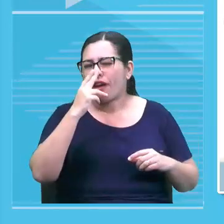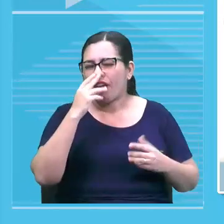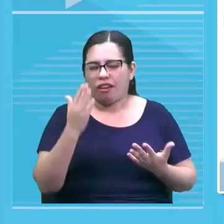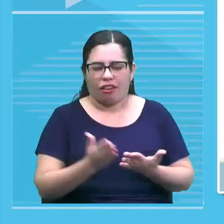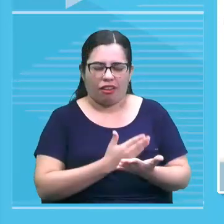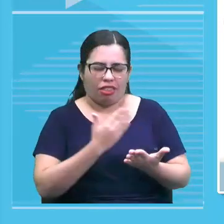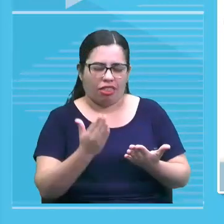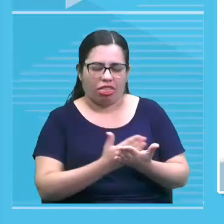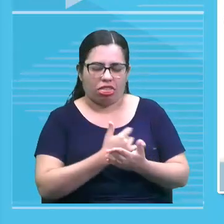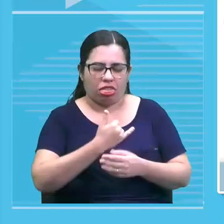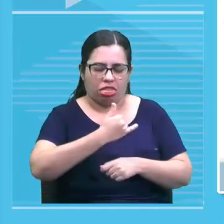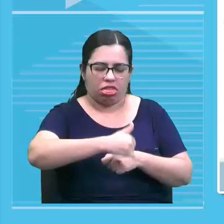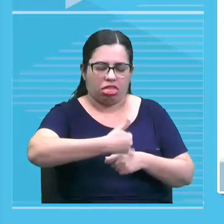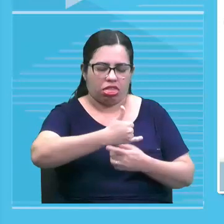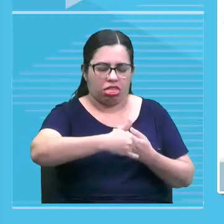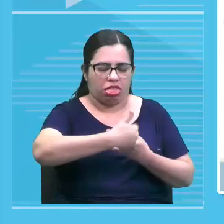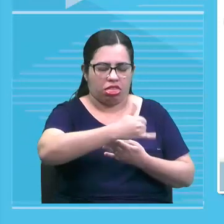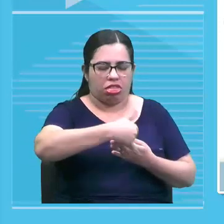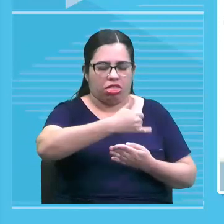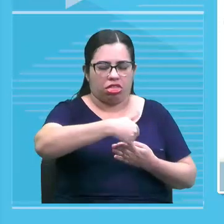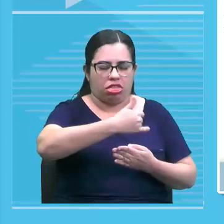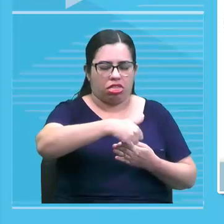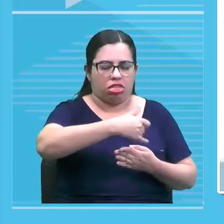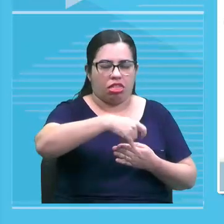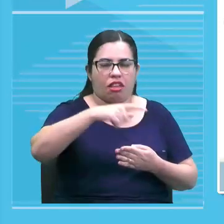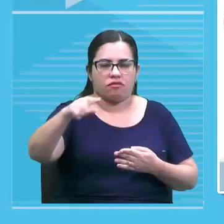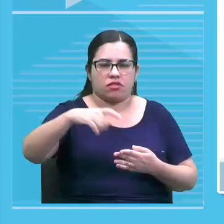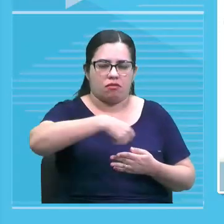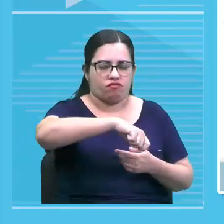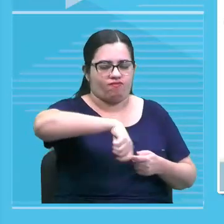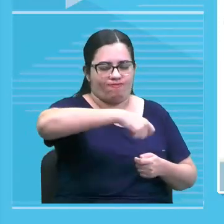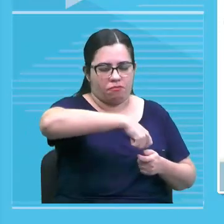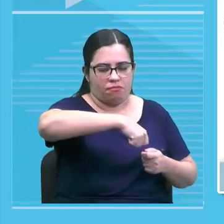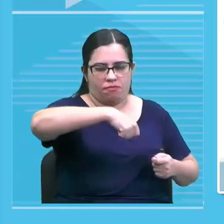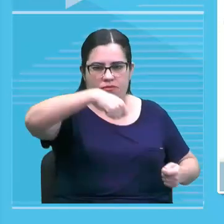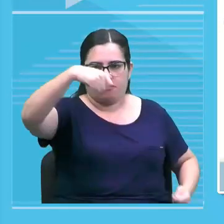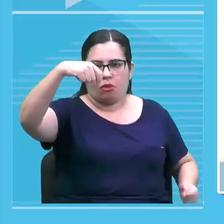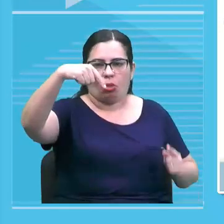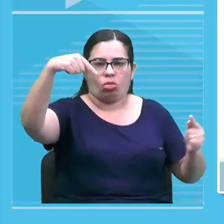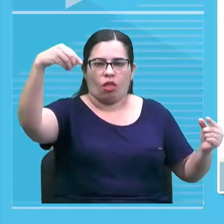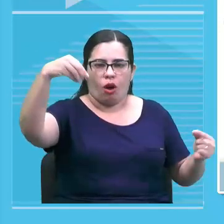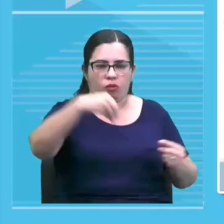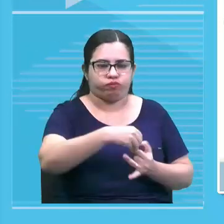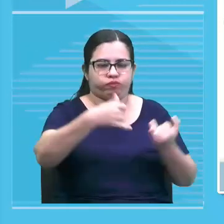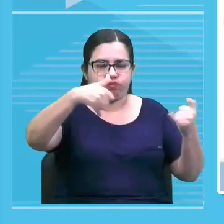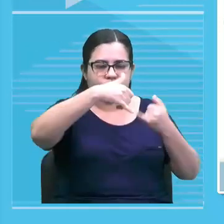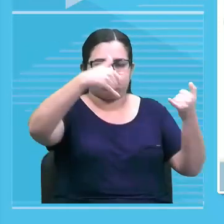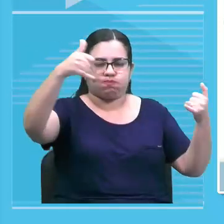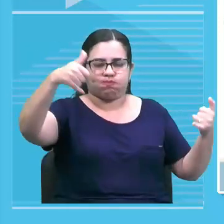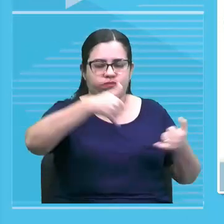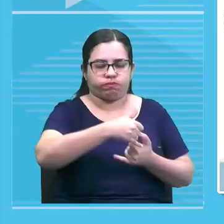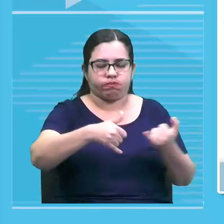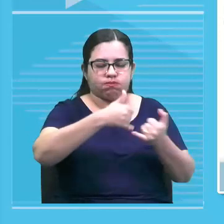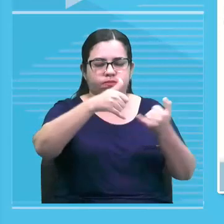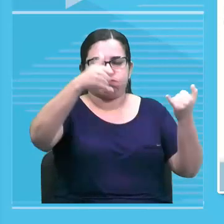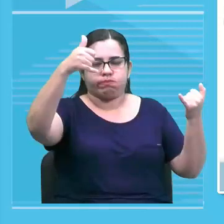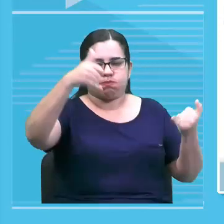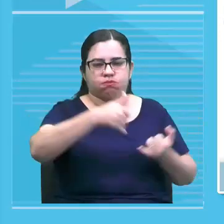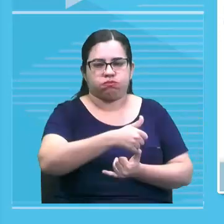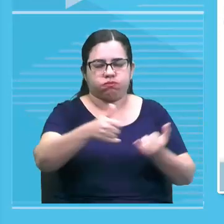caderno já acabar que você não precisa mais dele ou em casa você tem um caderno aí que não usa